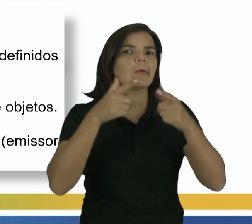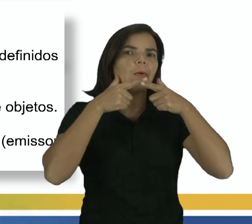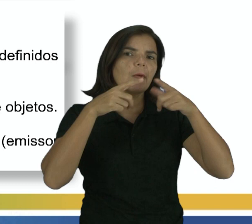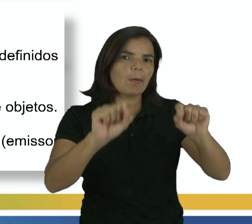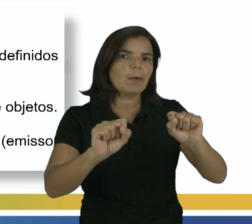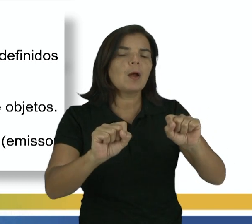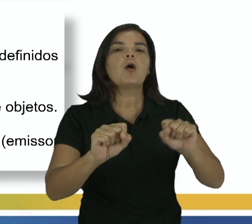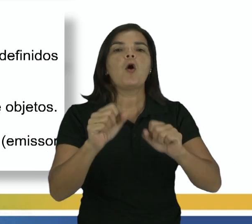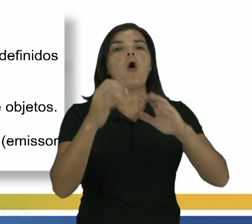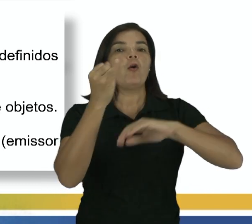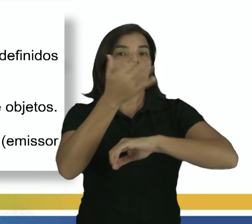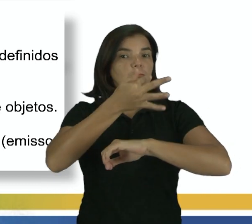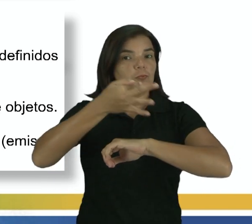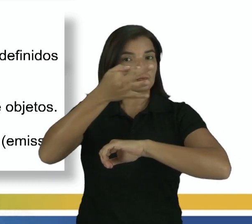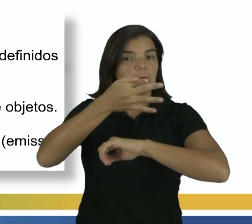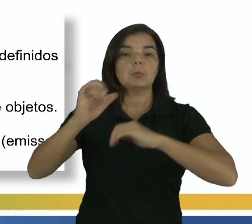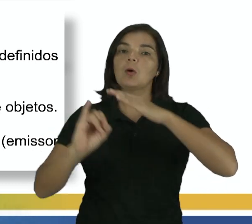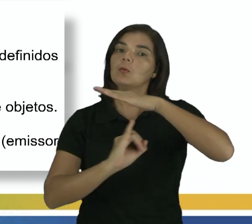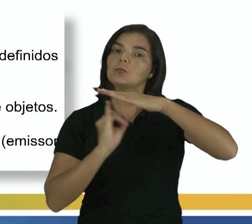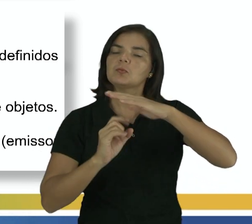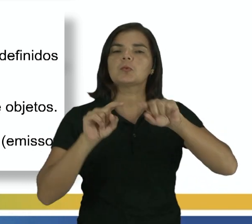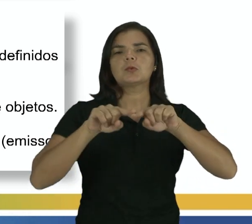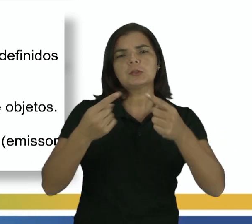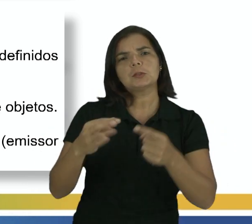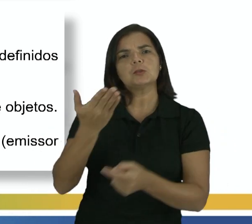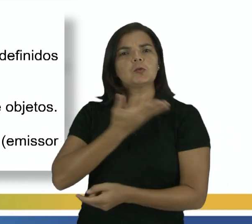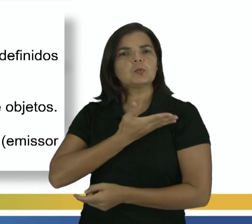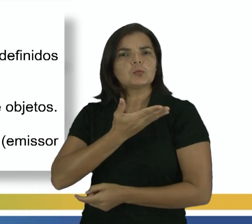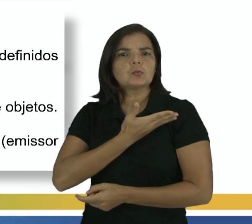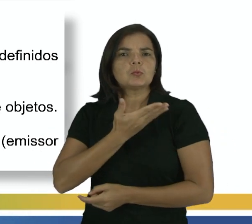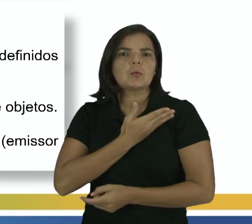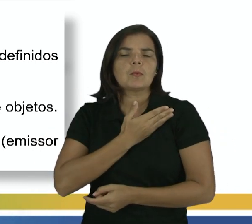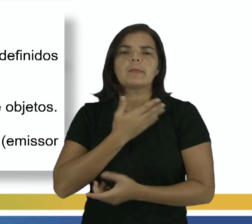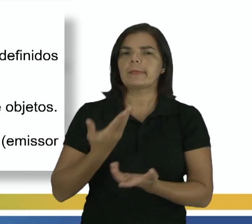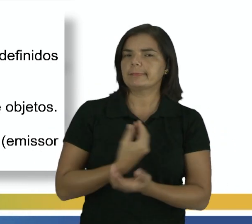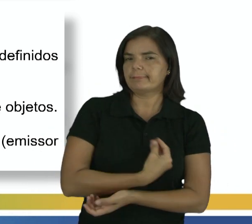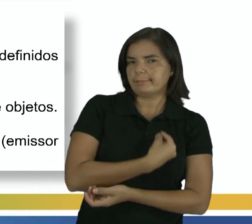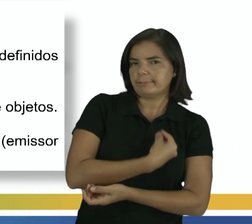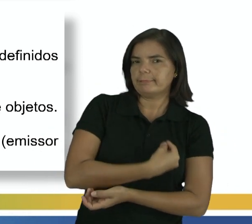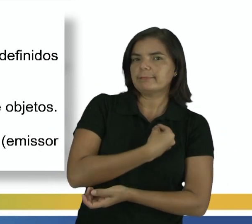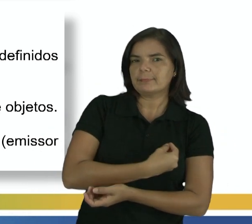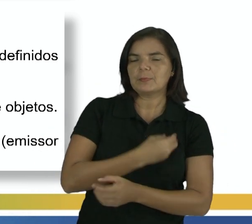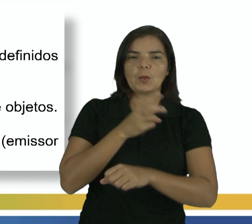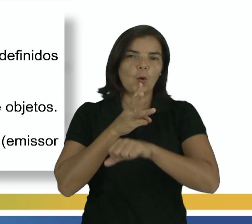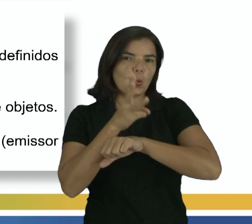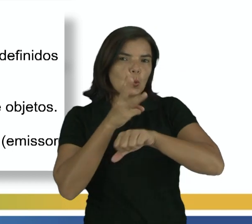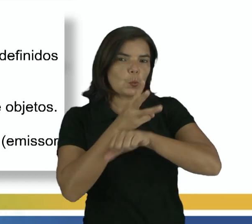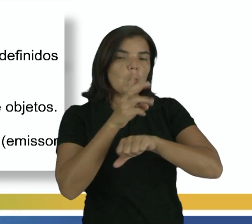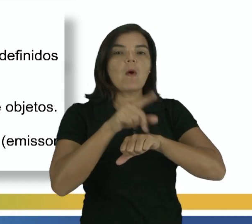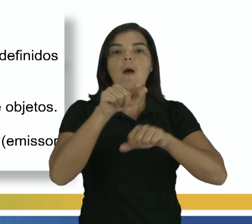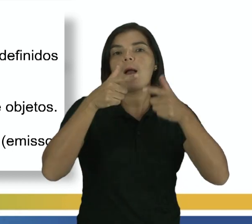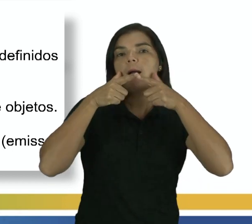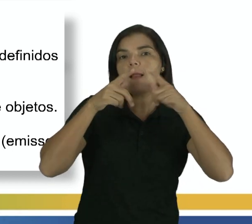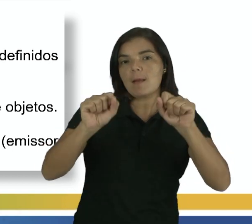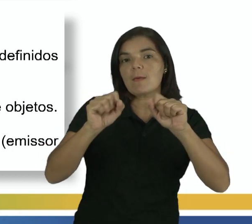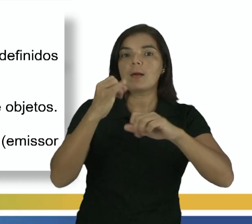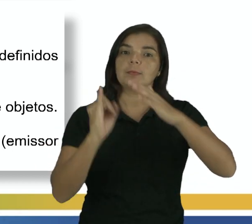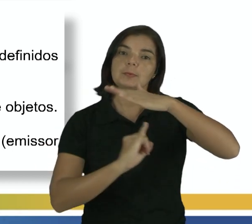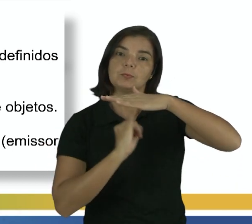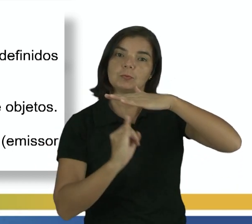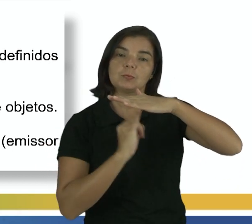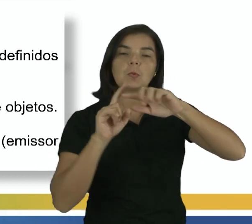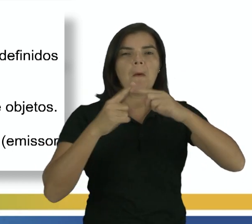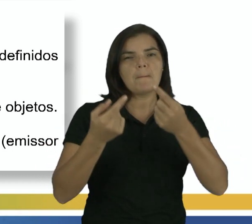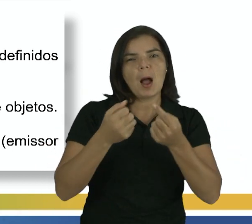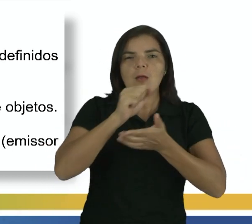linguagem formal ou informal. Se for para os seus colegas, daquele seu convívio que você vive no WhatsApp, é uma linguagem mais informal. Mas se